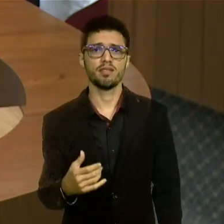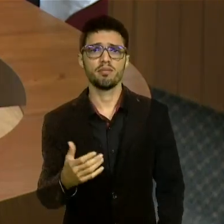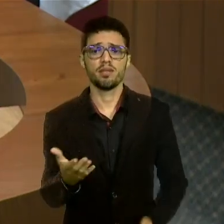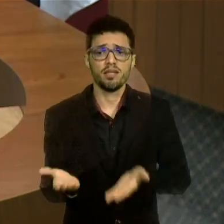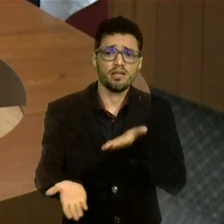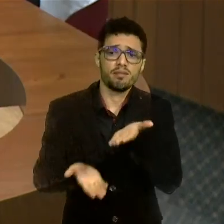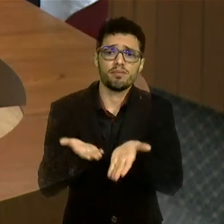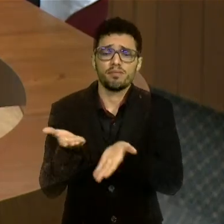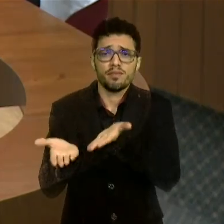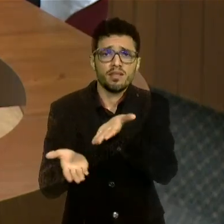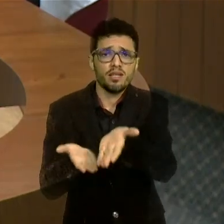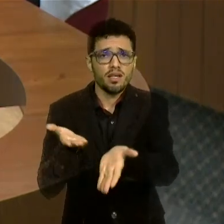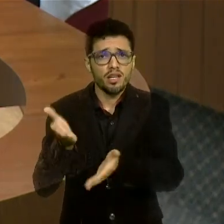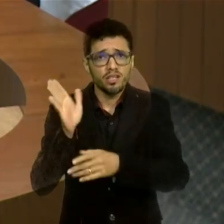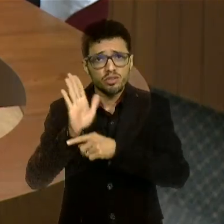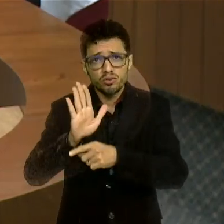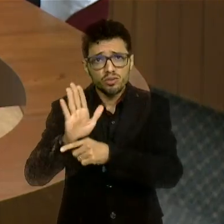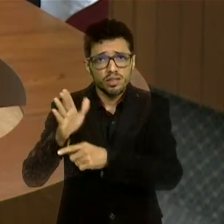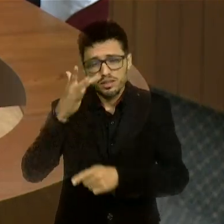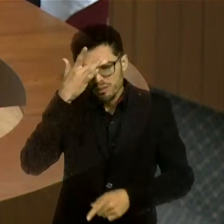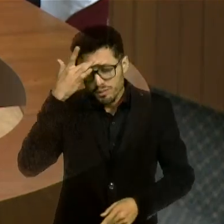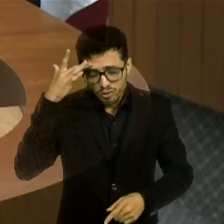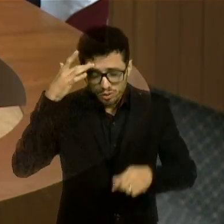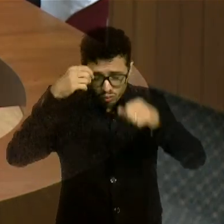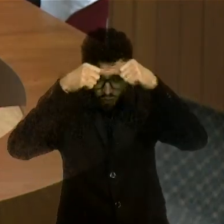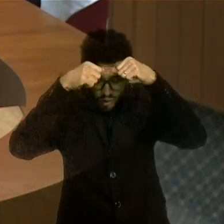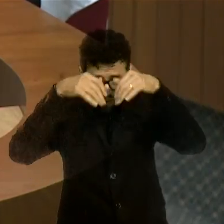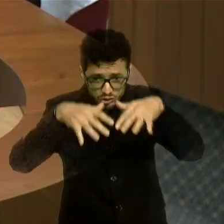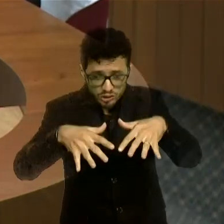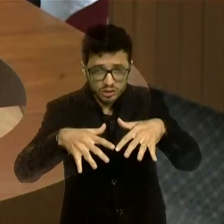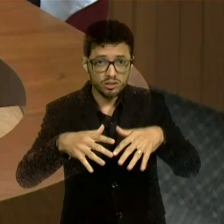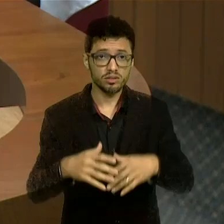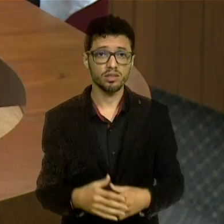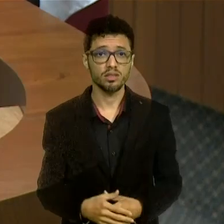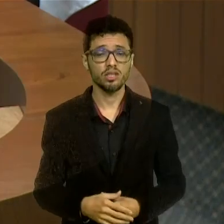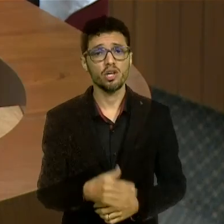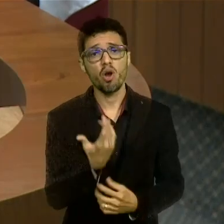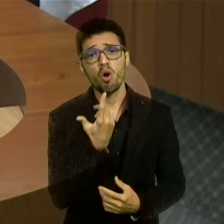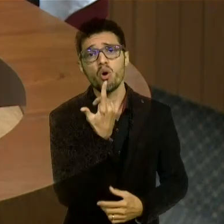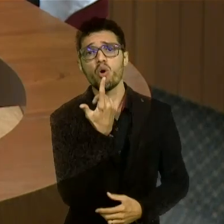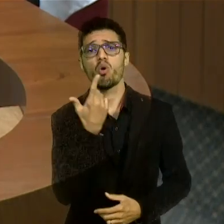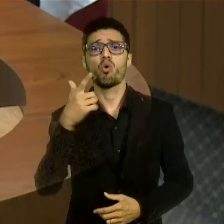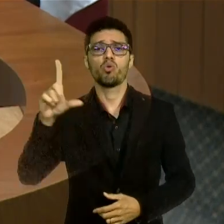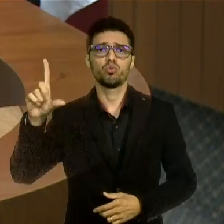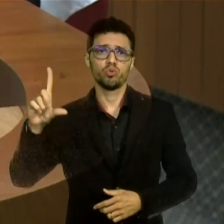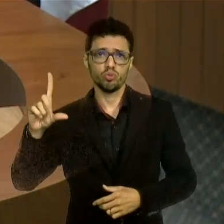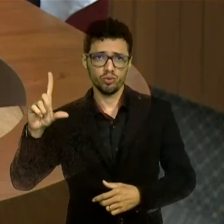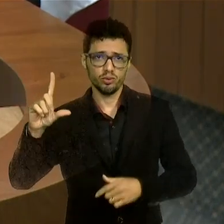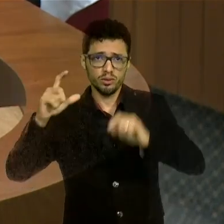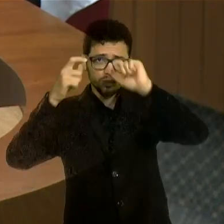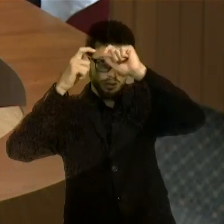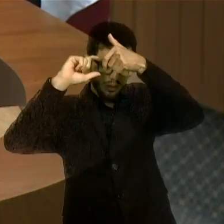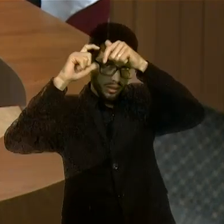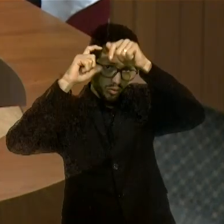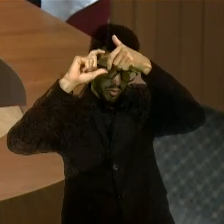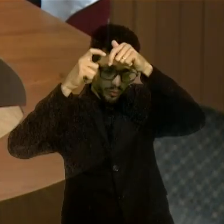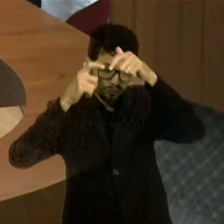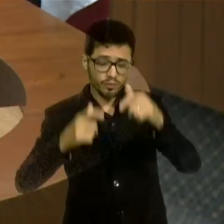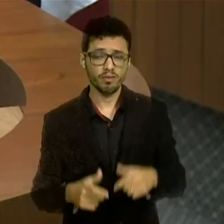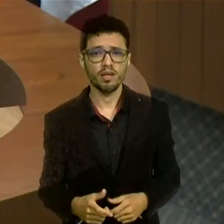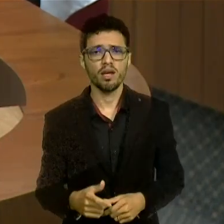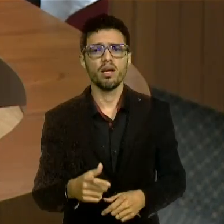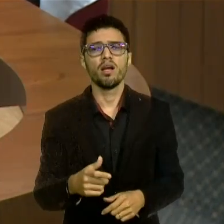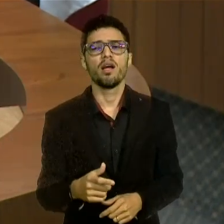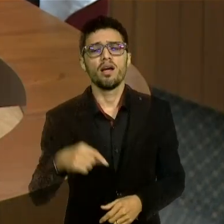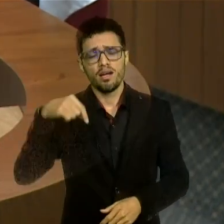com autismo e outras doenças com neurodivergência. Aqui no Maranhão, eles me passaram